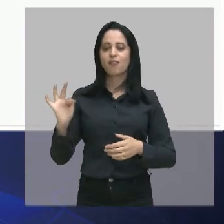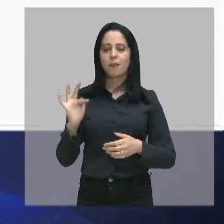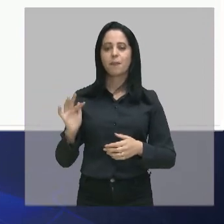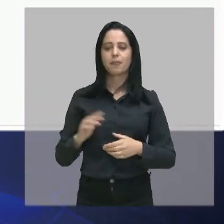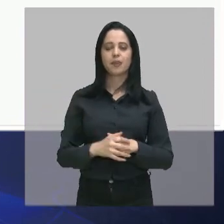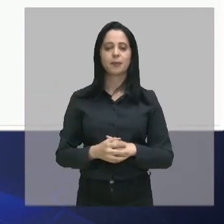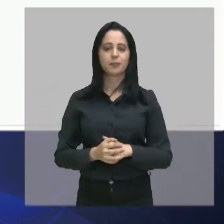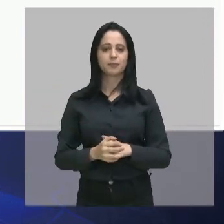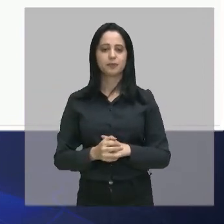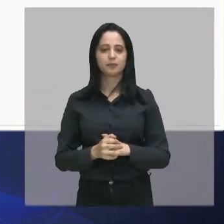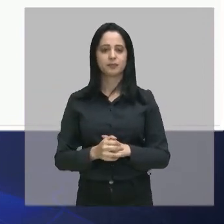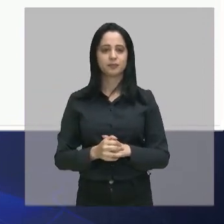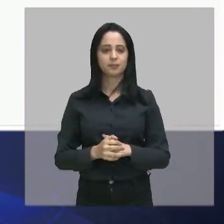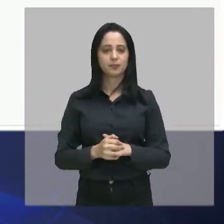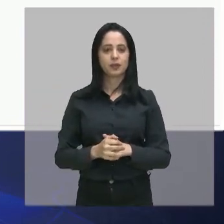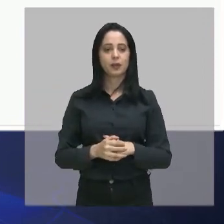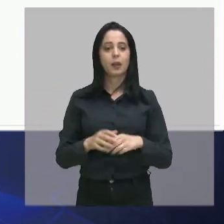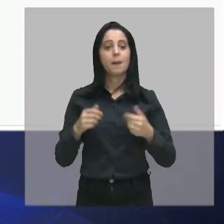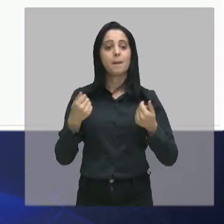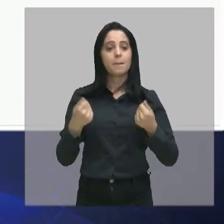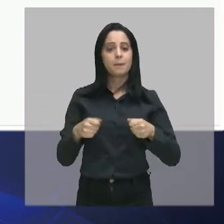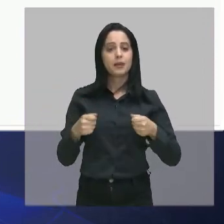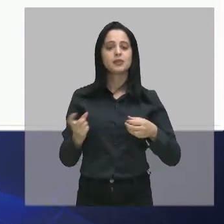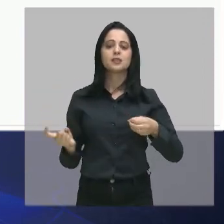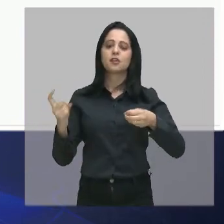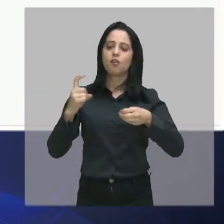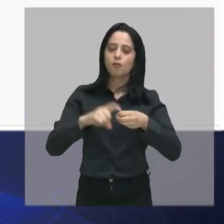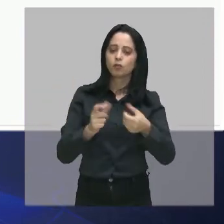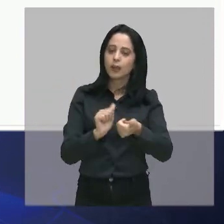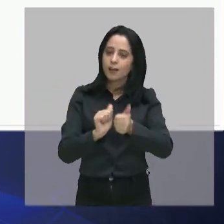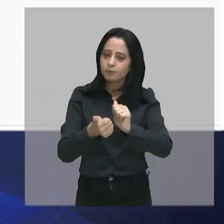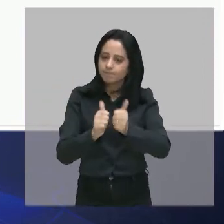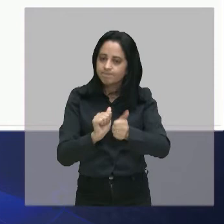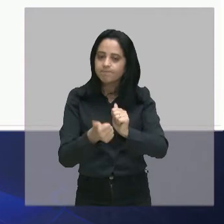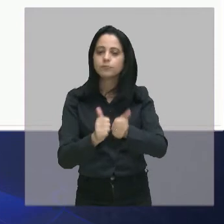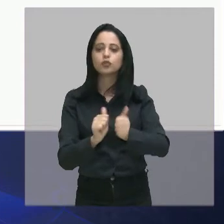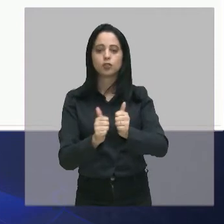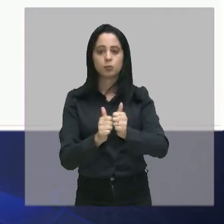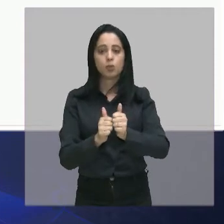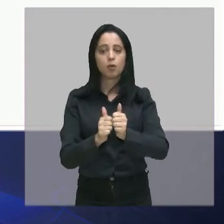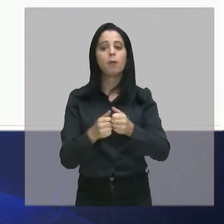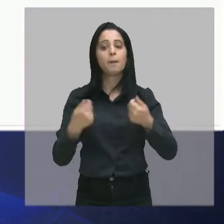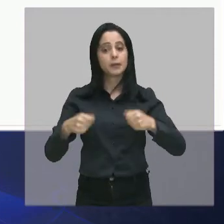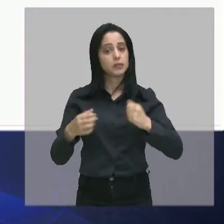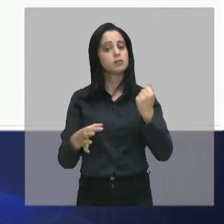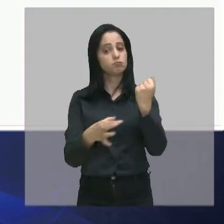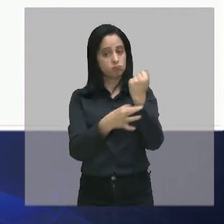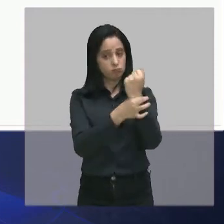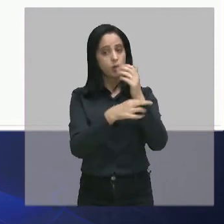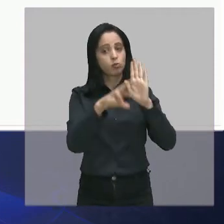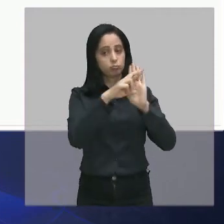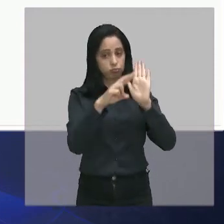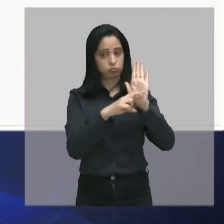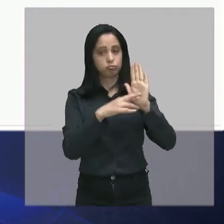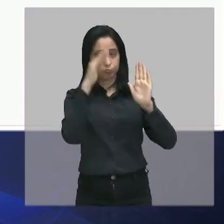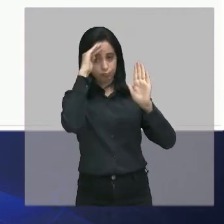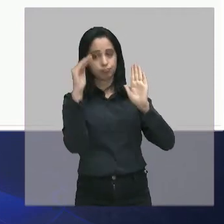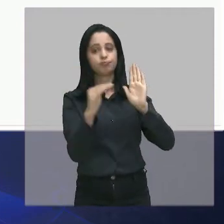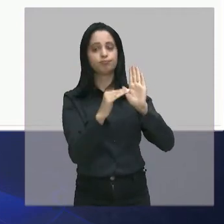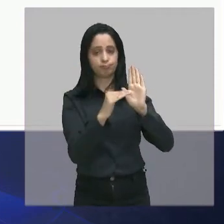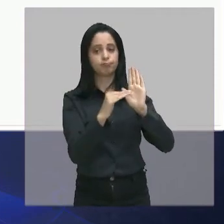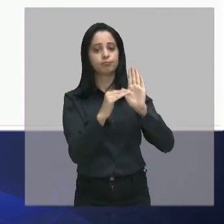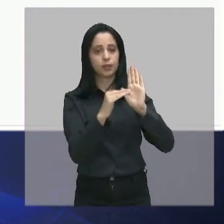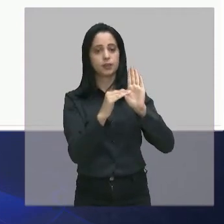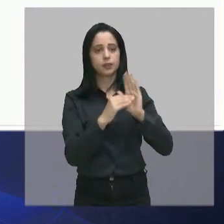volta do futebol amador na cidade, logicamente com todos os protocolos de segurança, talvez com um